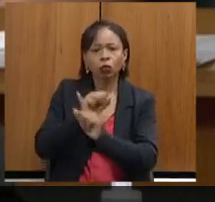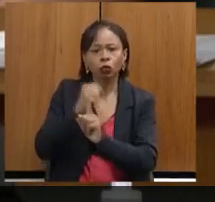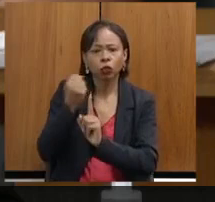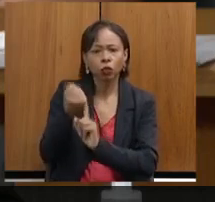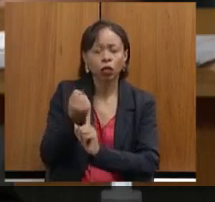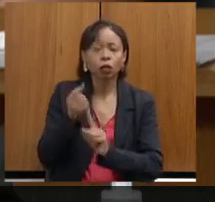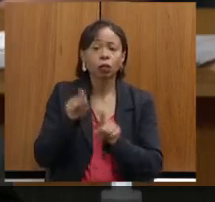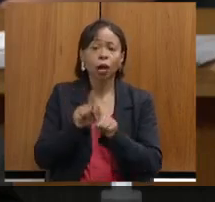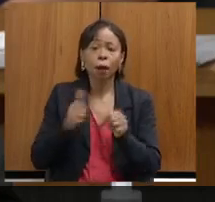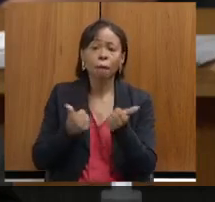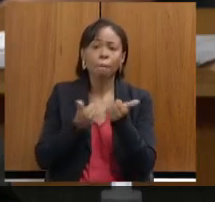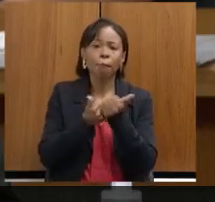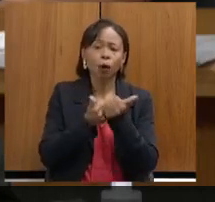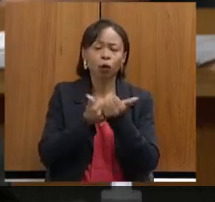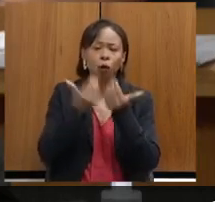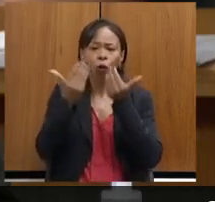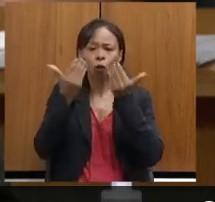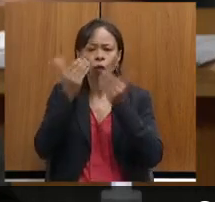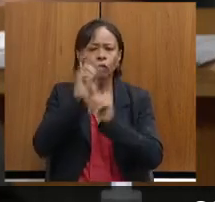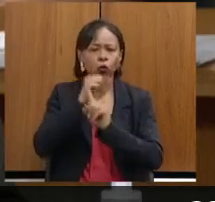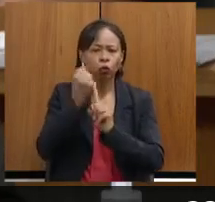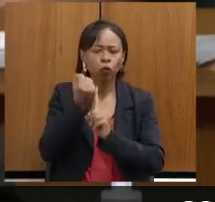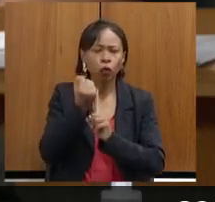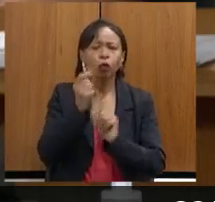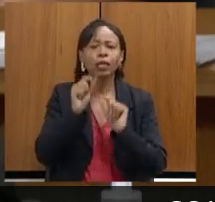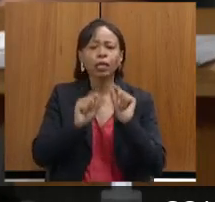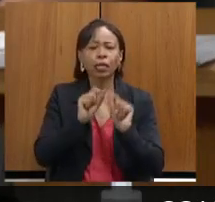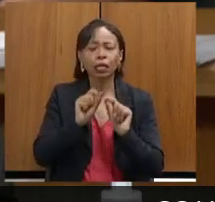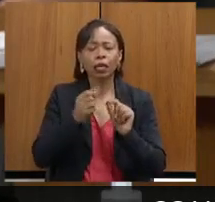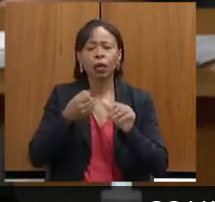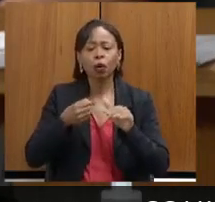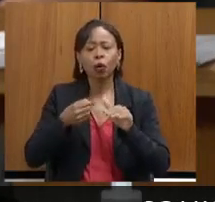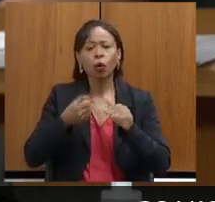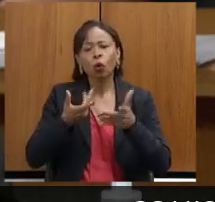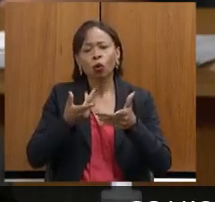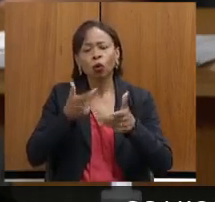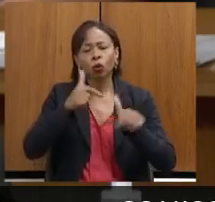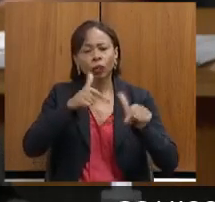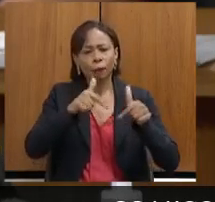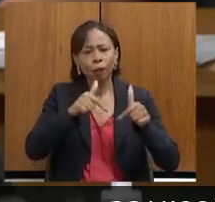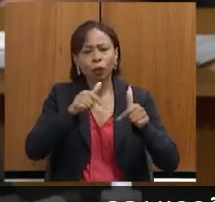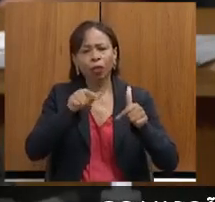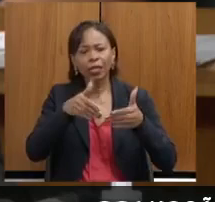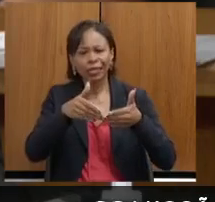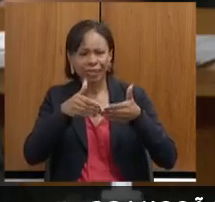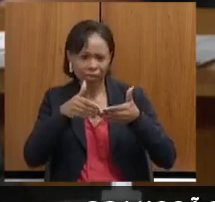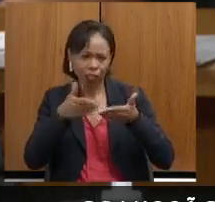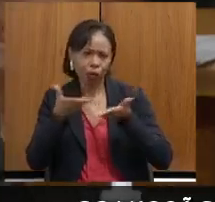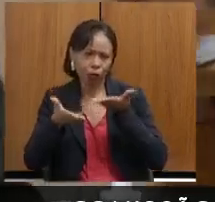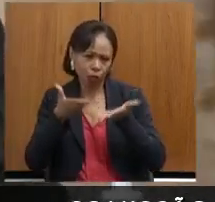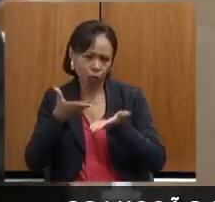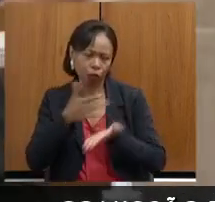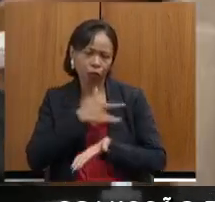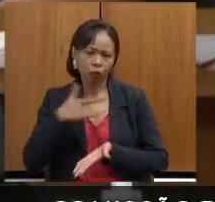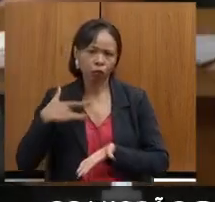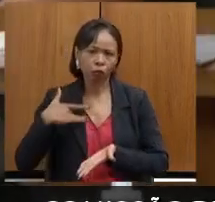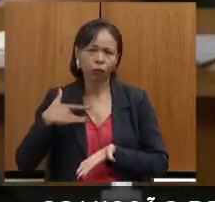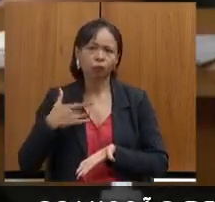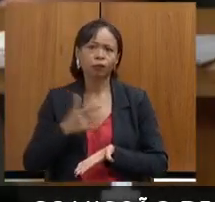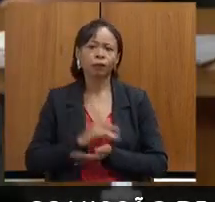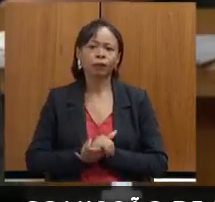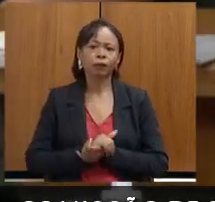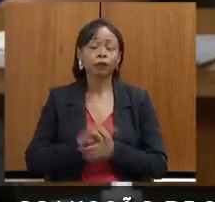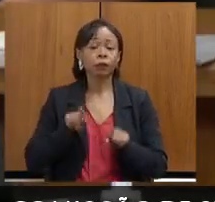psico-social servidores em licença para tratamento de saúde pode seguir e ainda